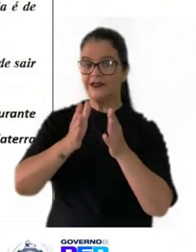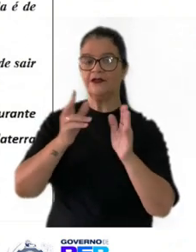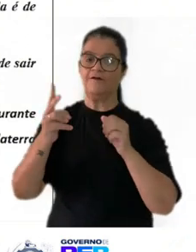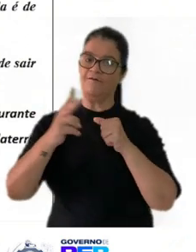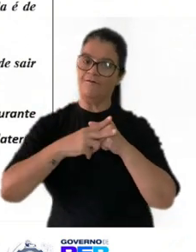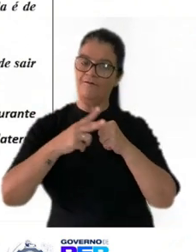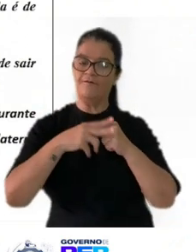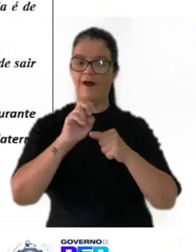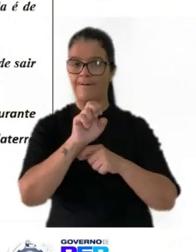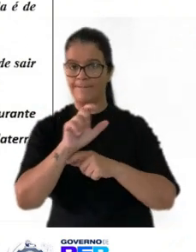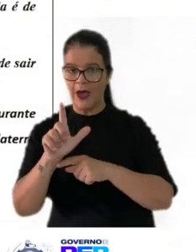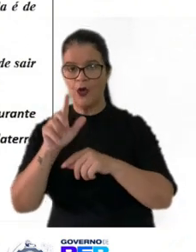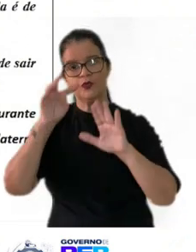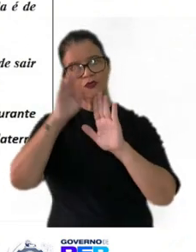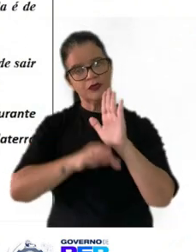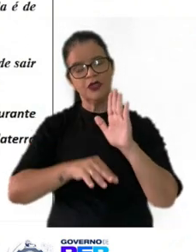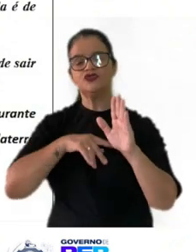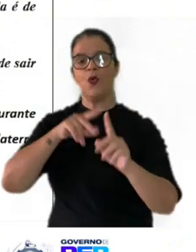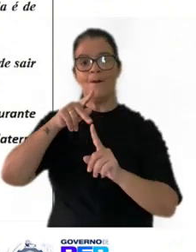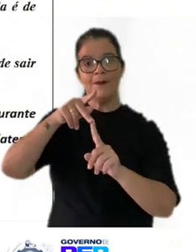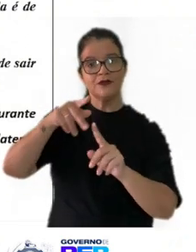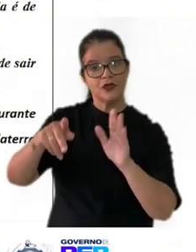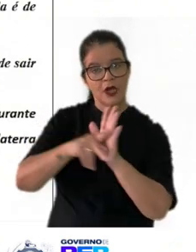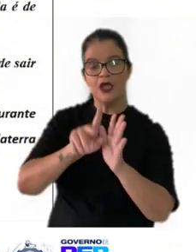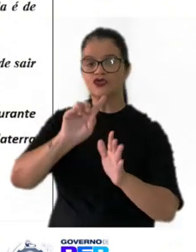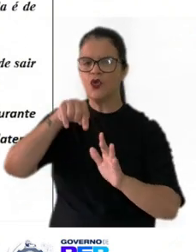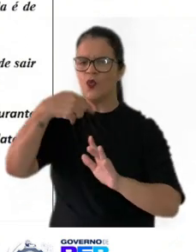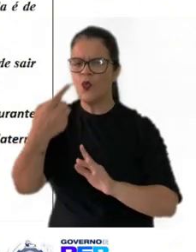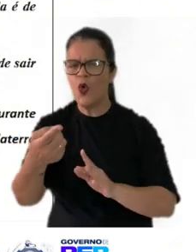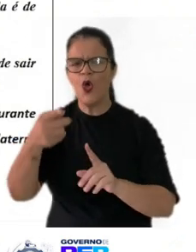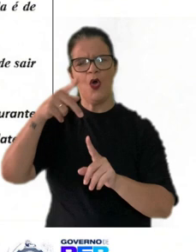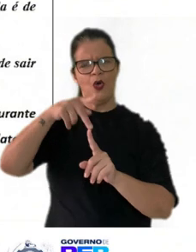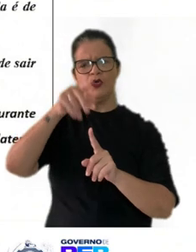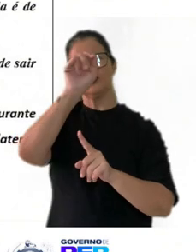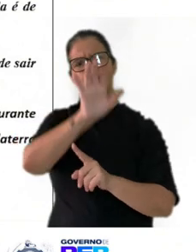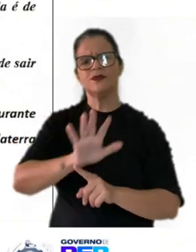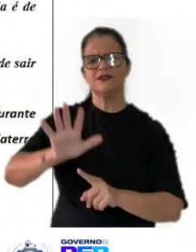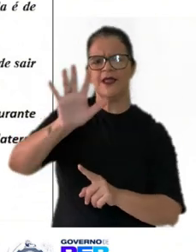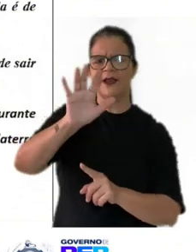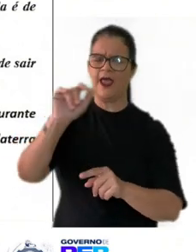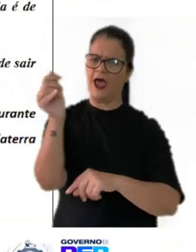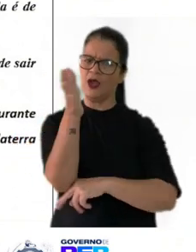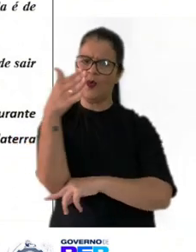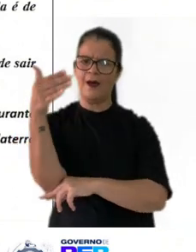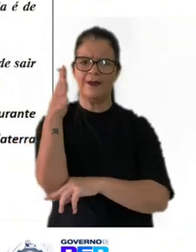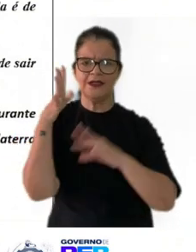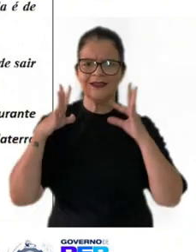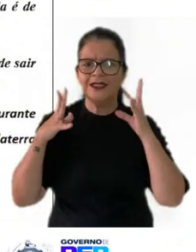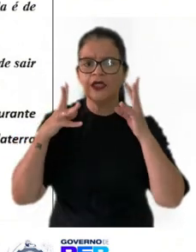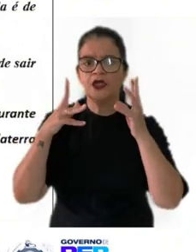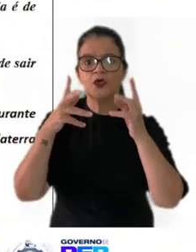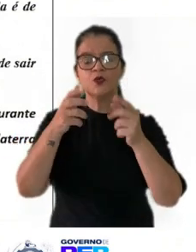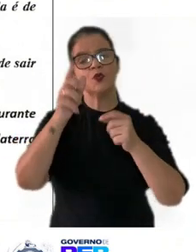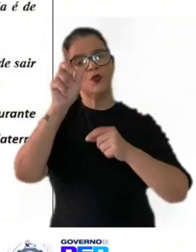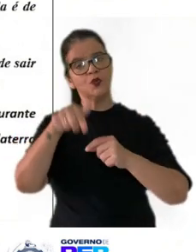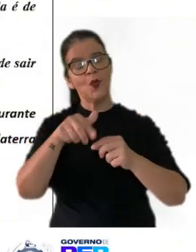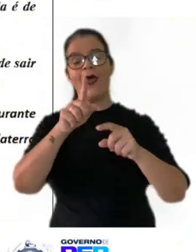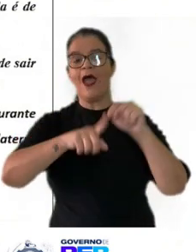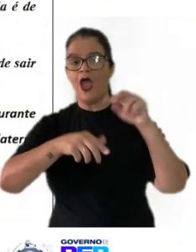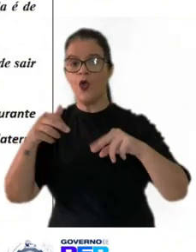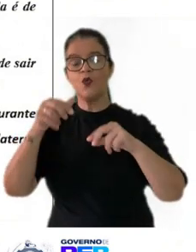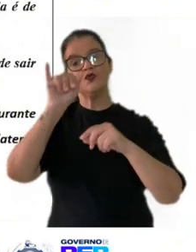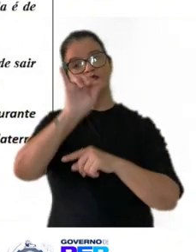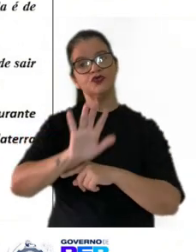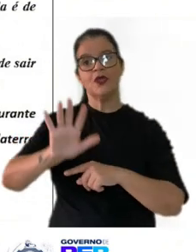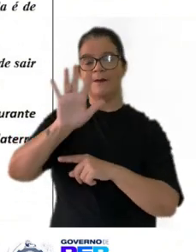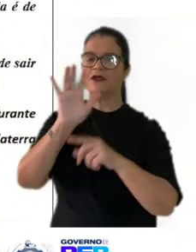personagem em si esse outro personagem o cenário a bandeira tudo isso é recurso de imagem então a